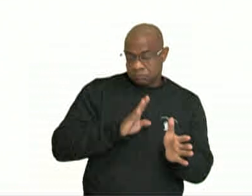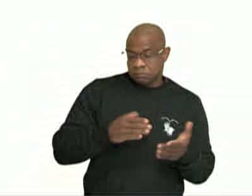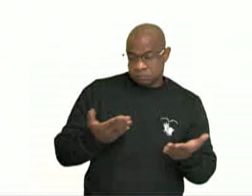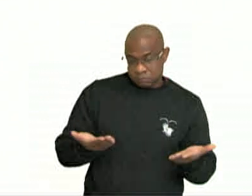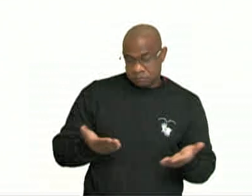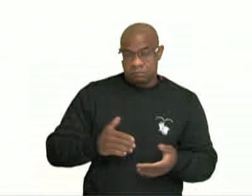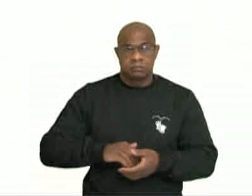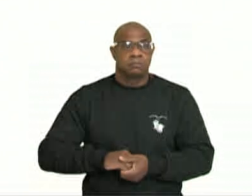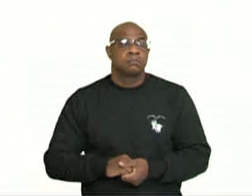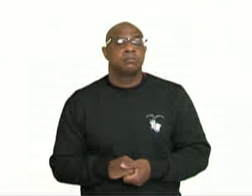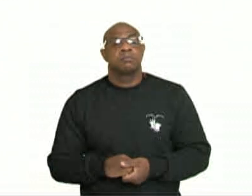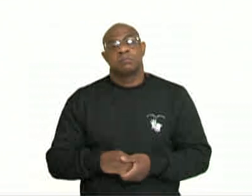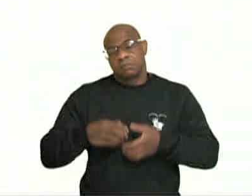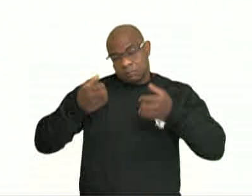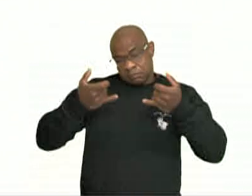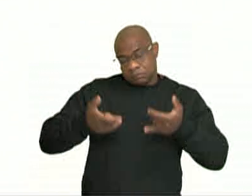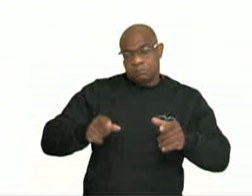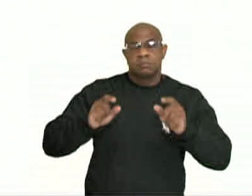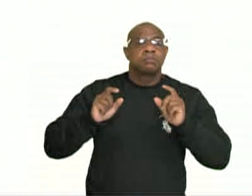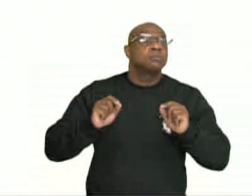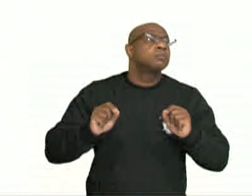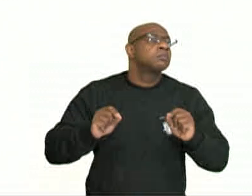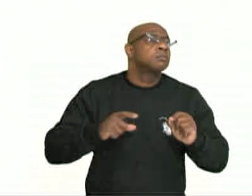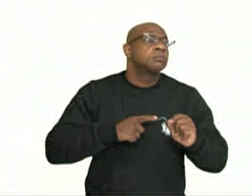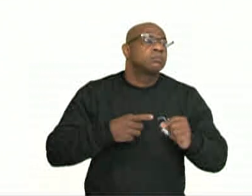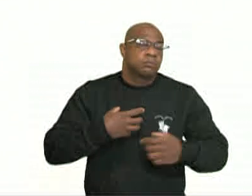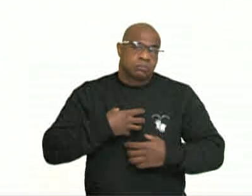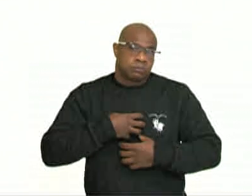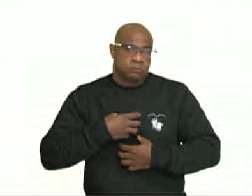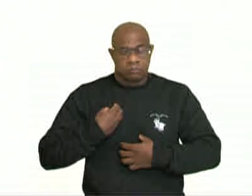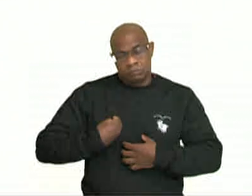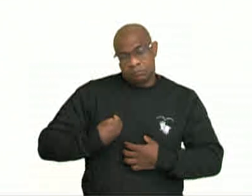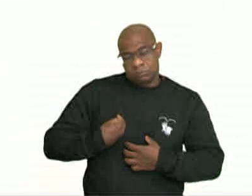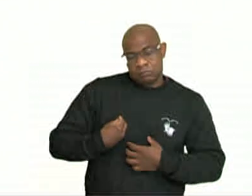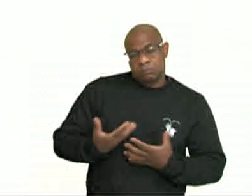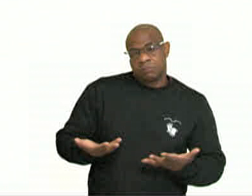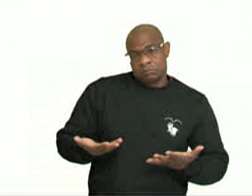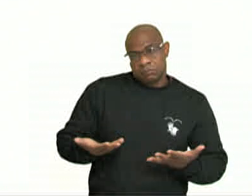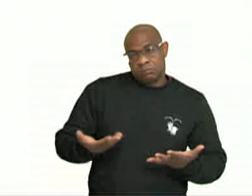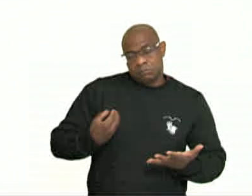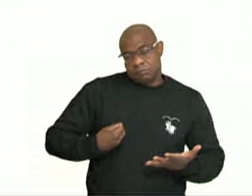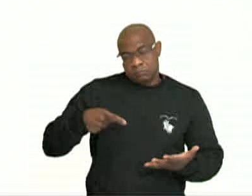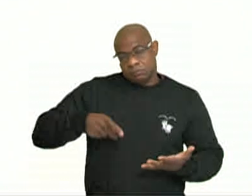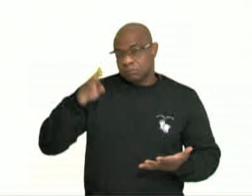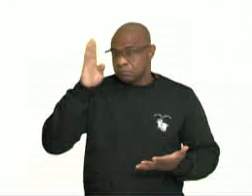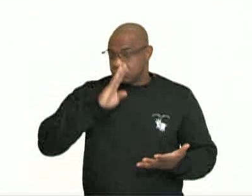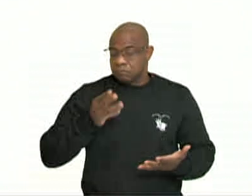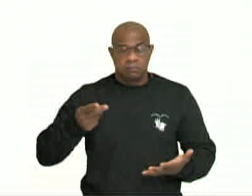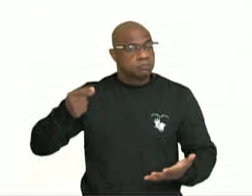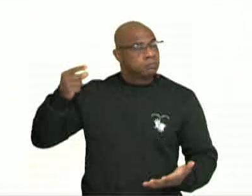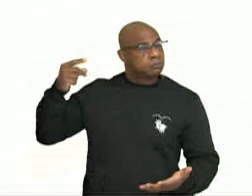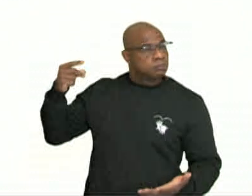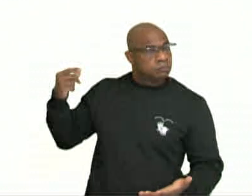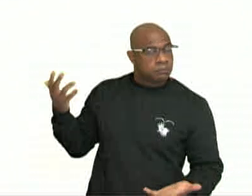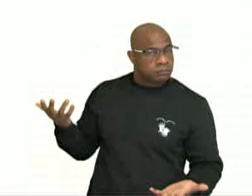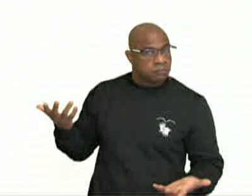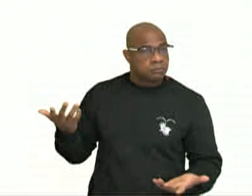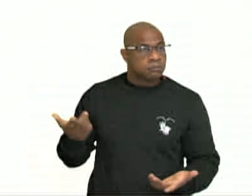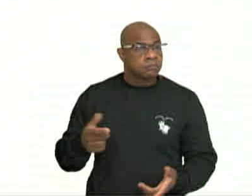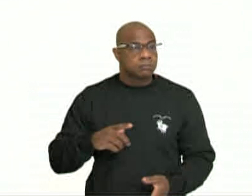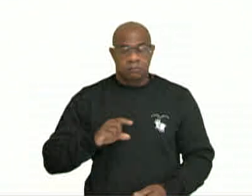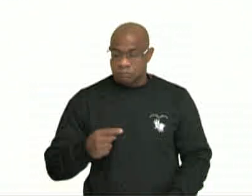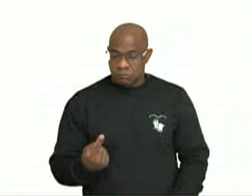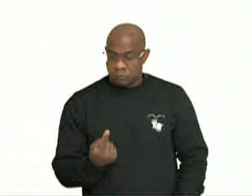também que nós estamos falando de povos que viviam no atual território do Brasil. E que, inclusive, não é